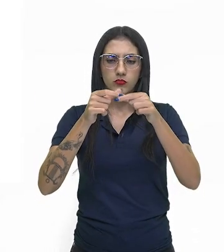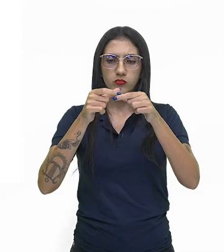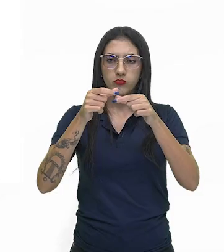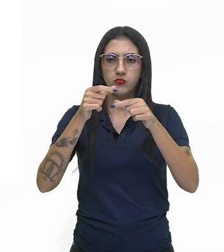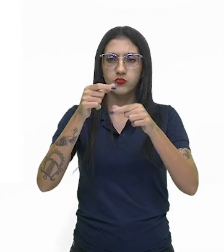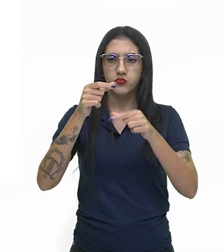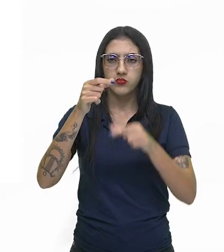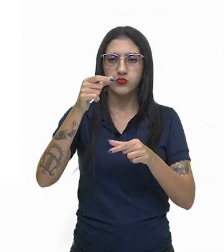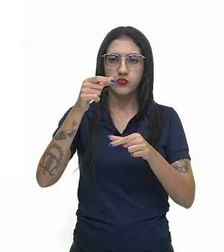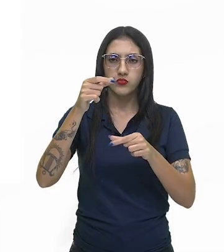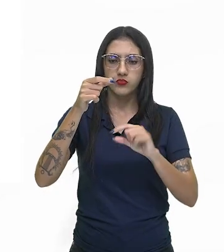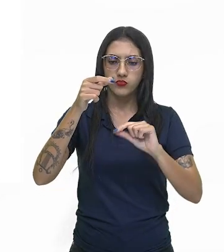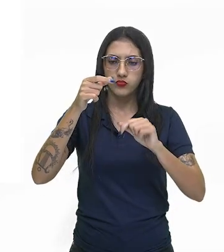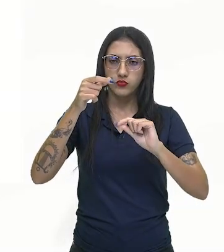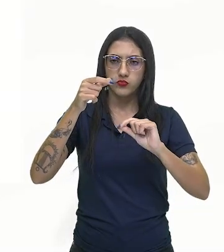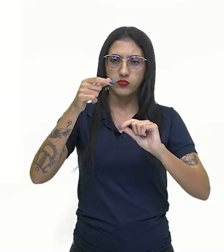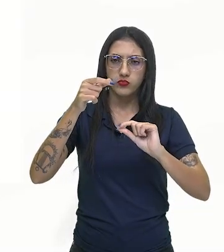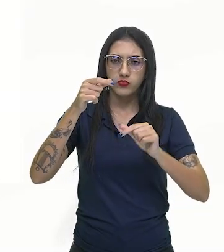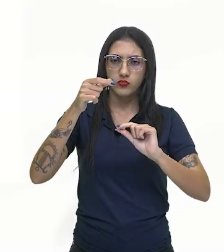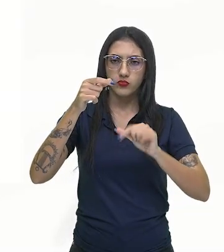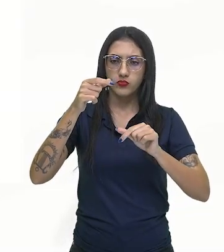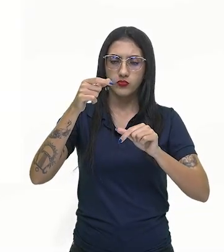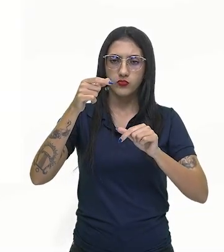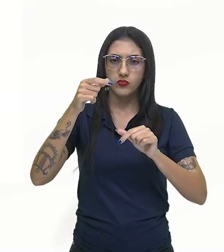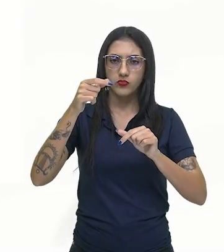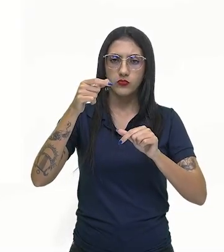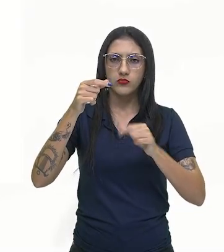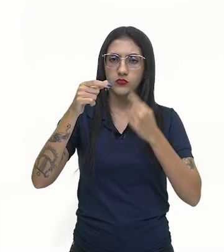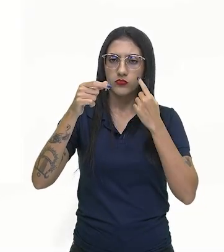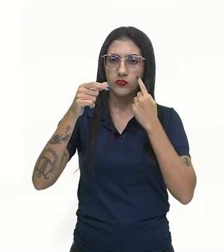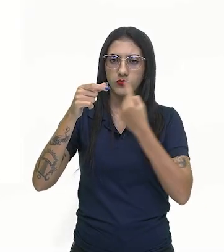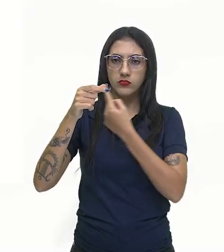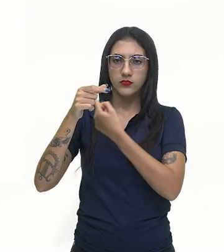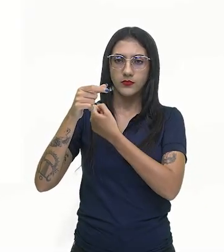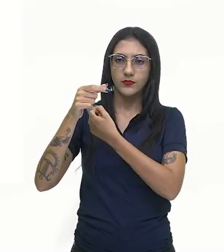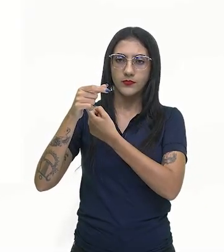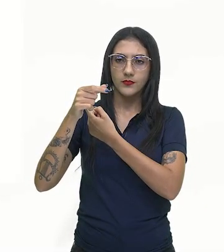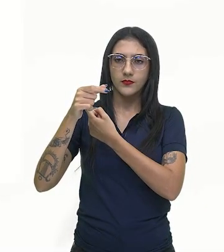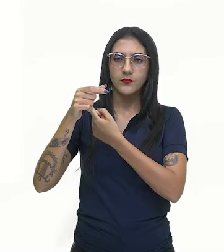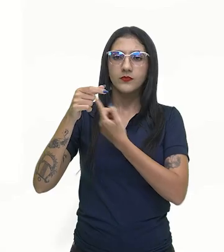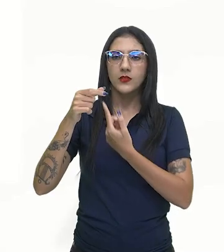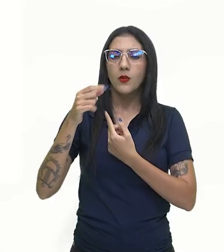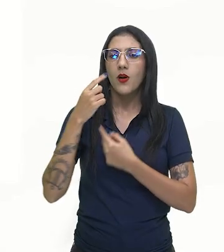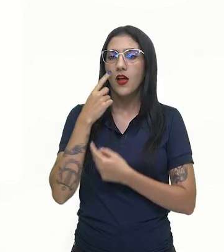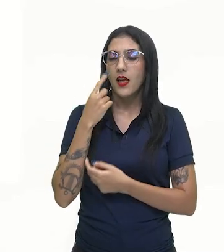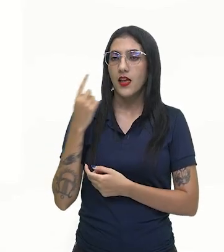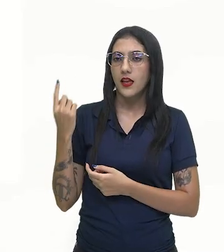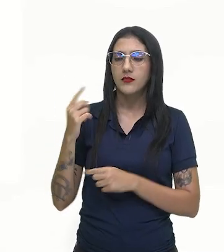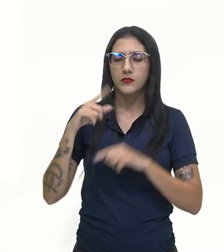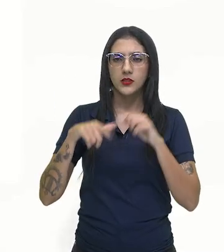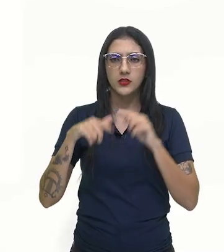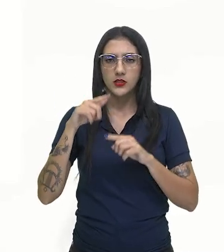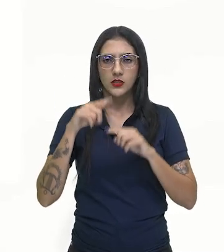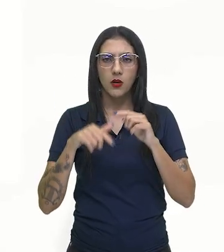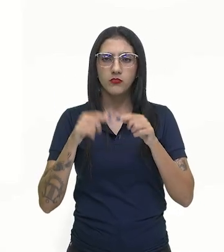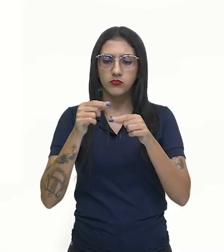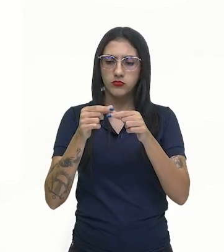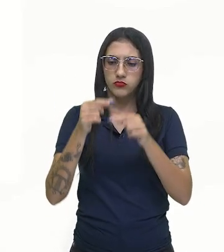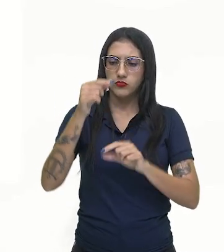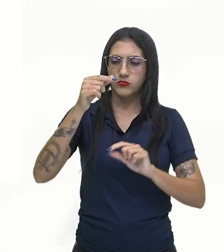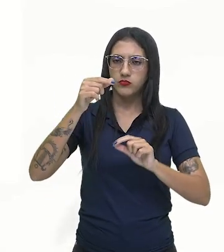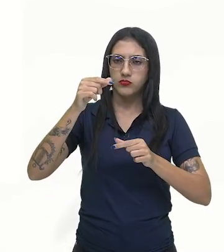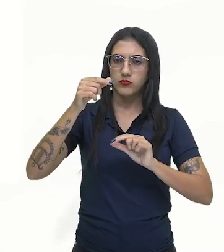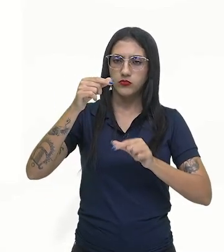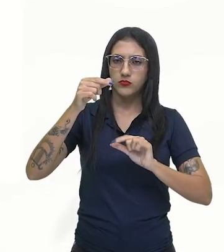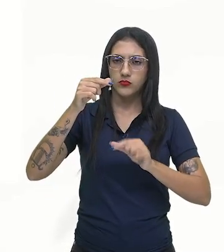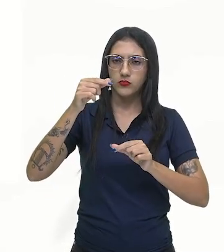eu vou abrir aqui esse dispositivo bem aqui, ó, tá? E aí, quando eu abro esse